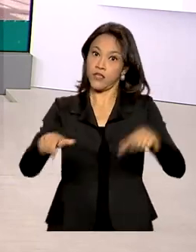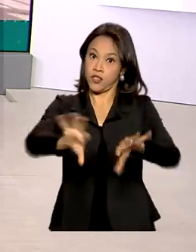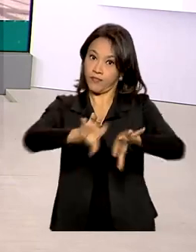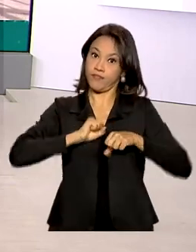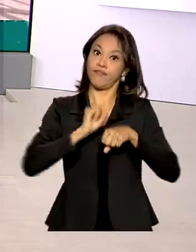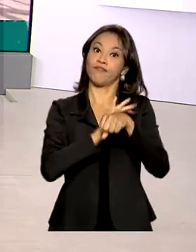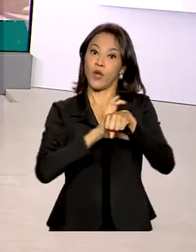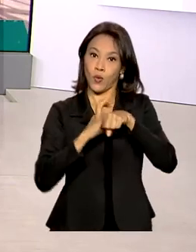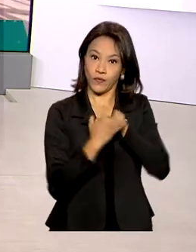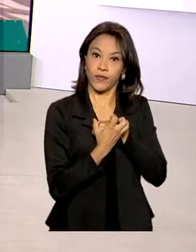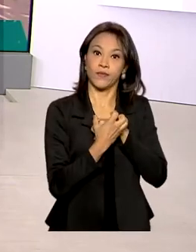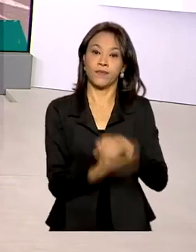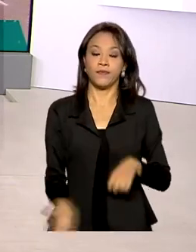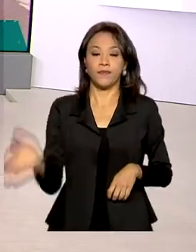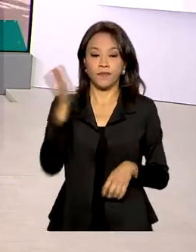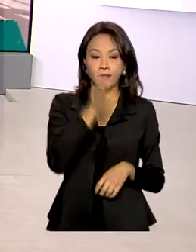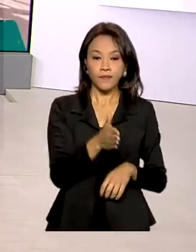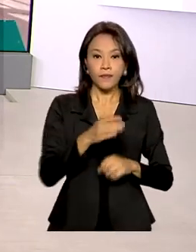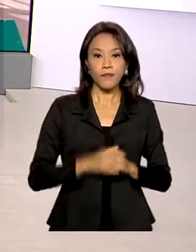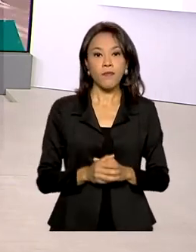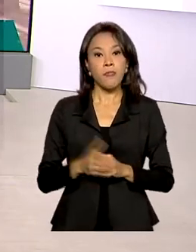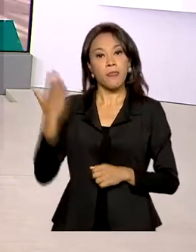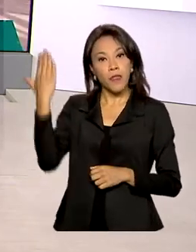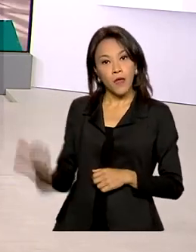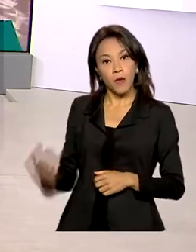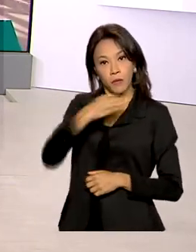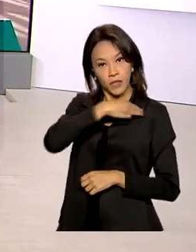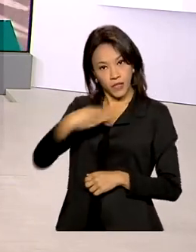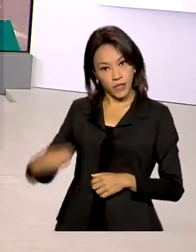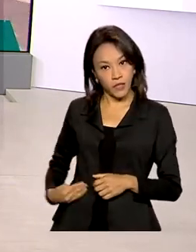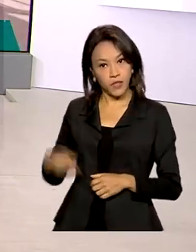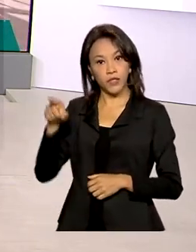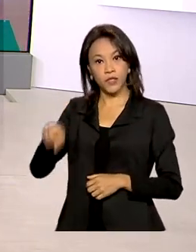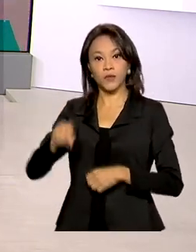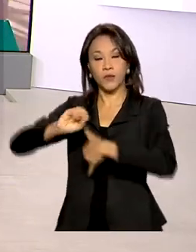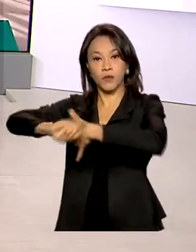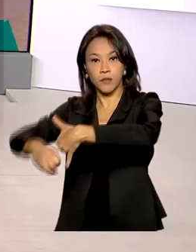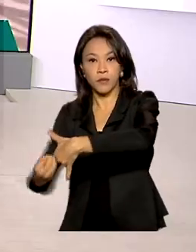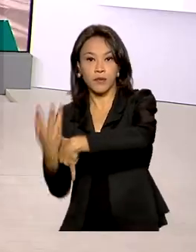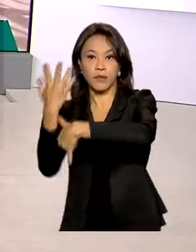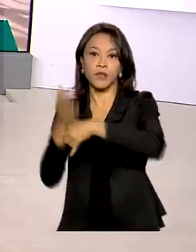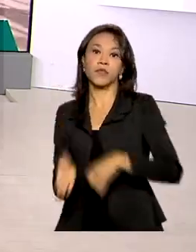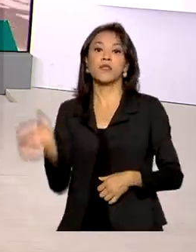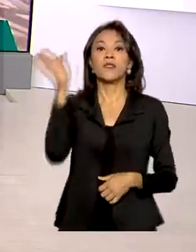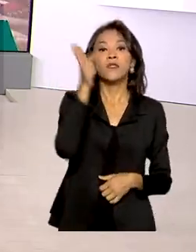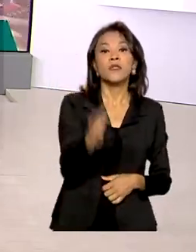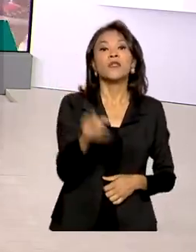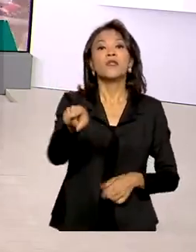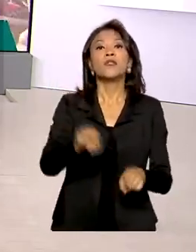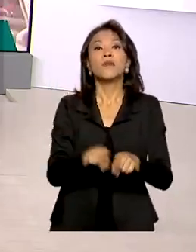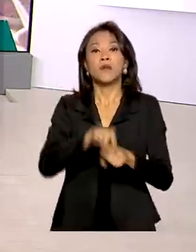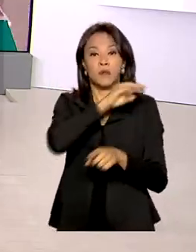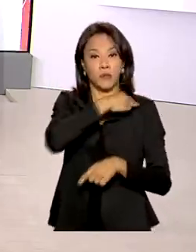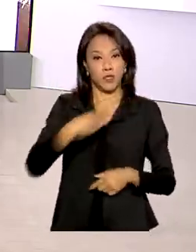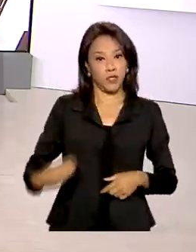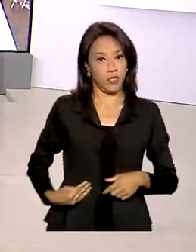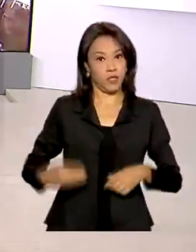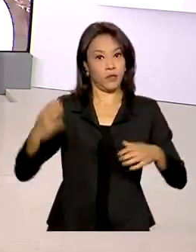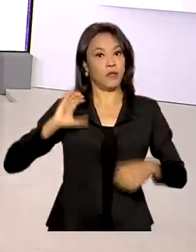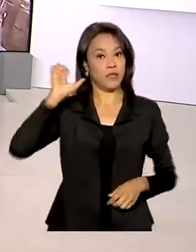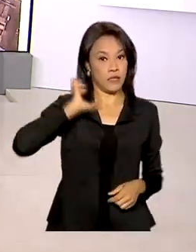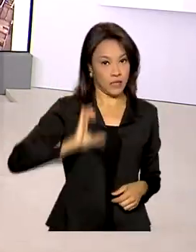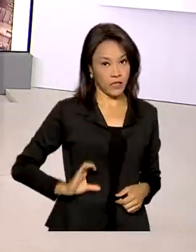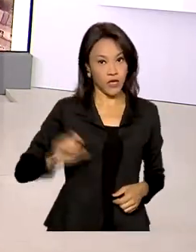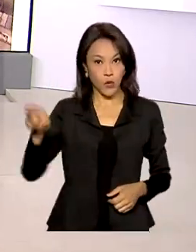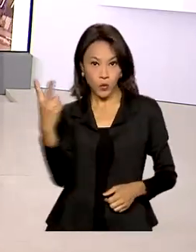Os ministros do meio ambiente Joaquim Leite e da cidadania João Roma sobrevoaram nesta terça-feira as cidades de Minas